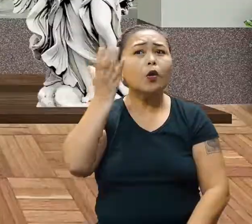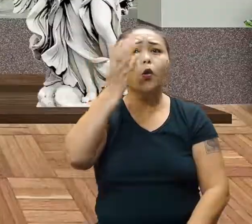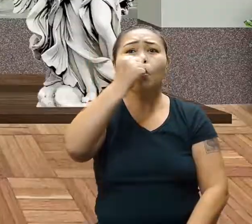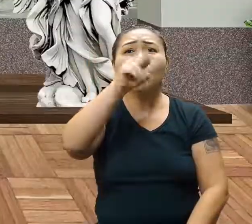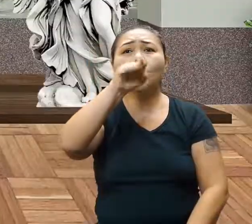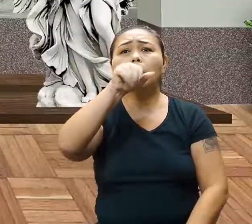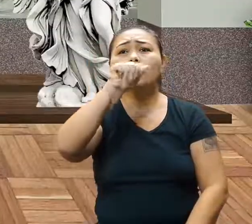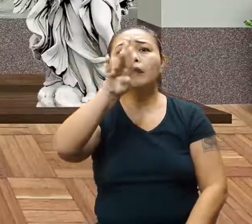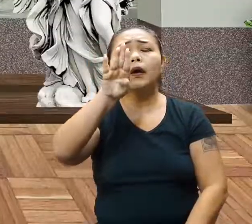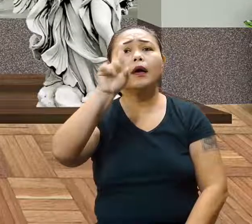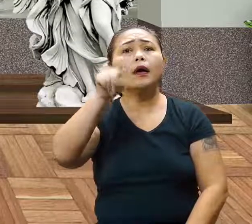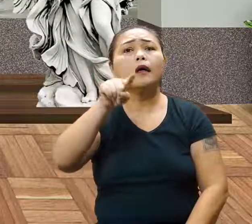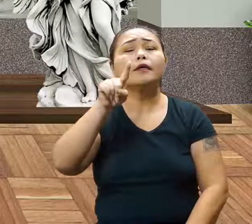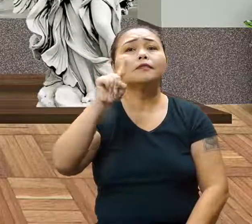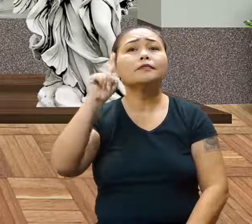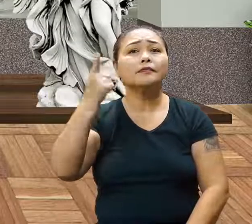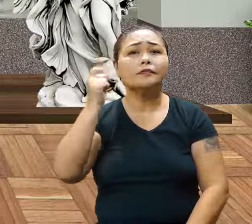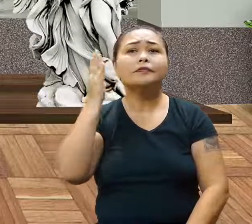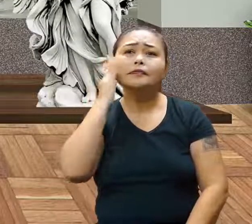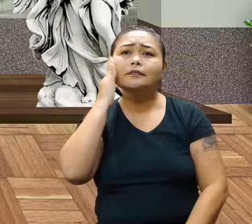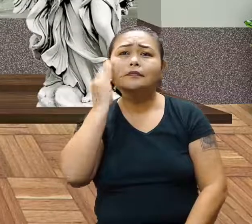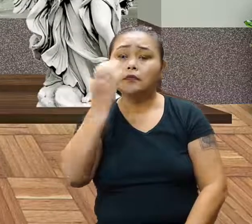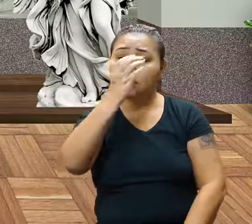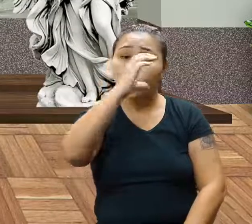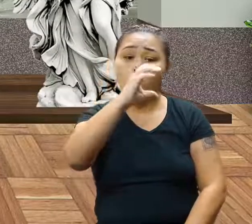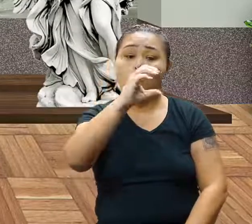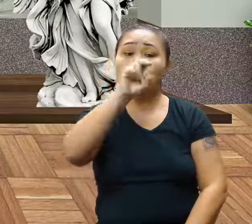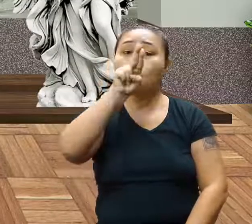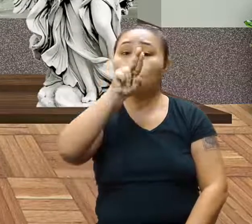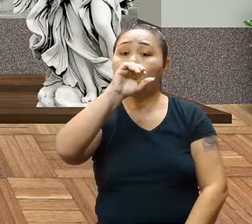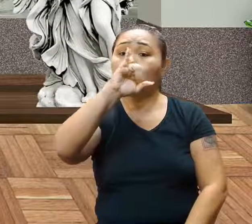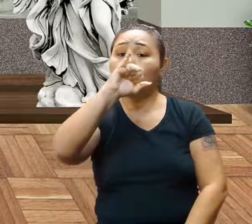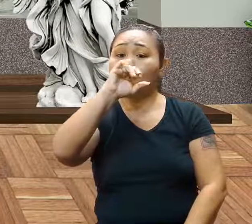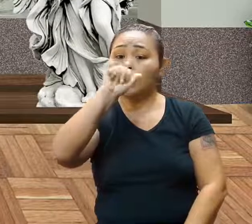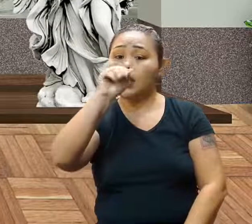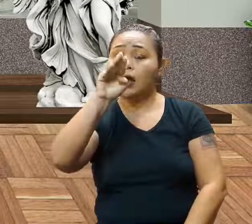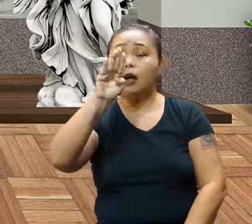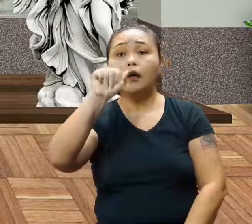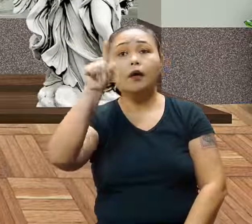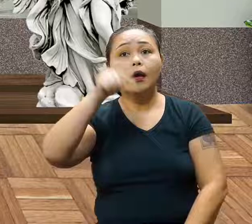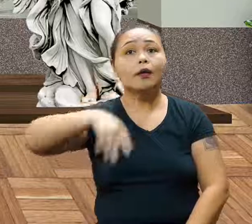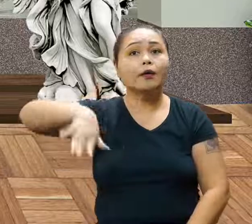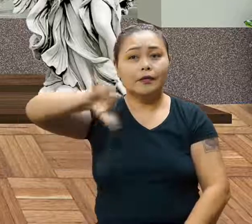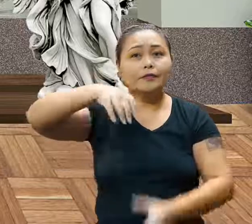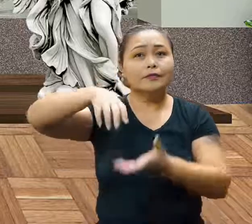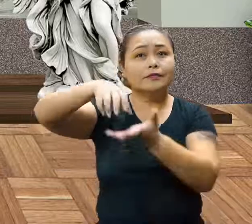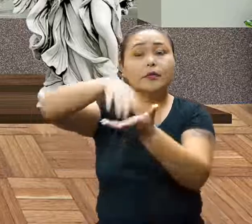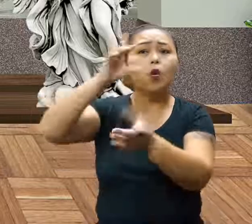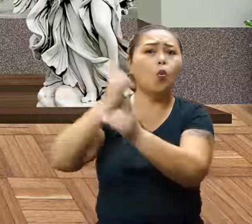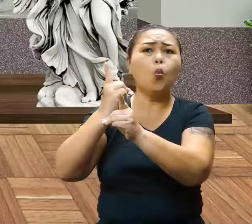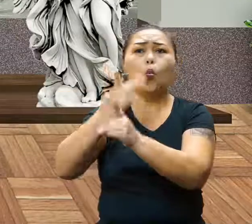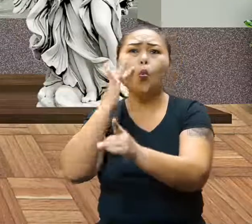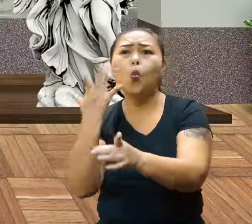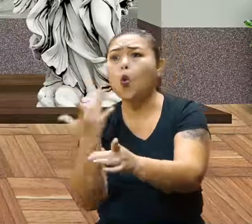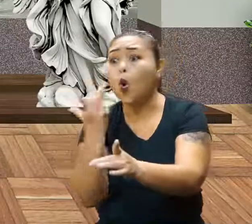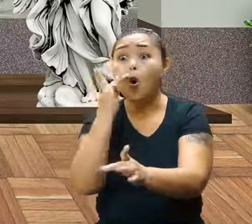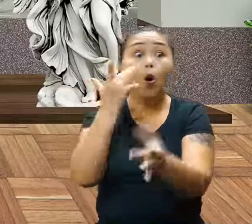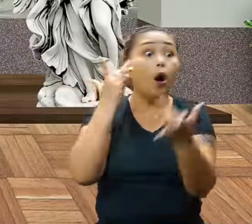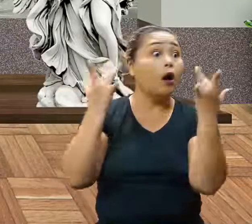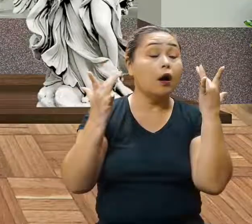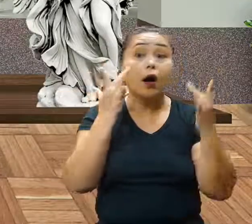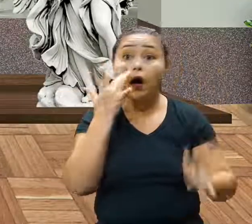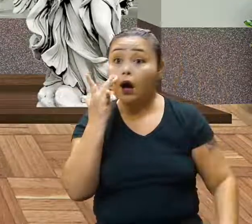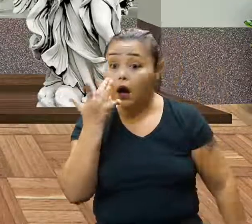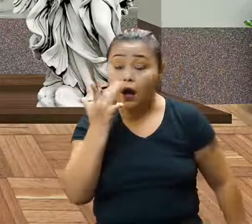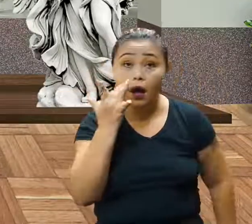para mim aqui, sabe por que o termo Cuiabá? Porque naquela região se encontrou tanto ouro, mas tanto ouro, que não